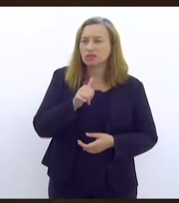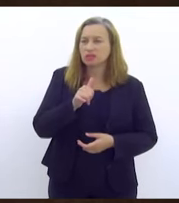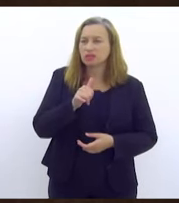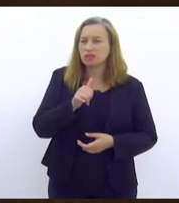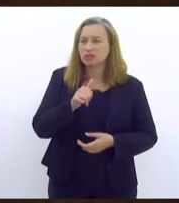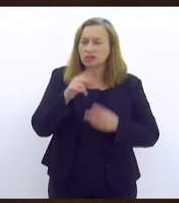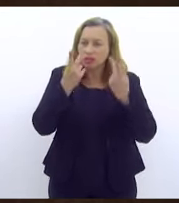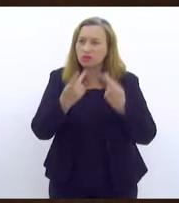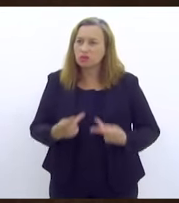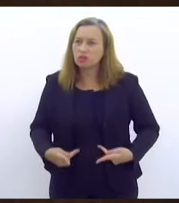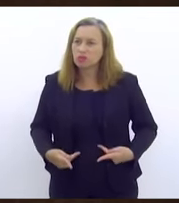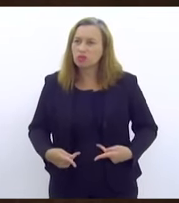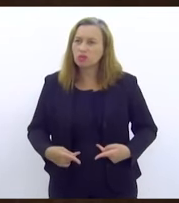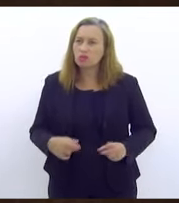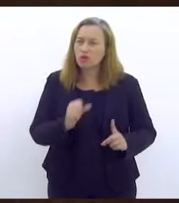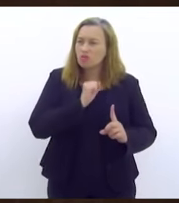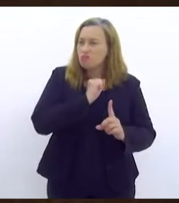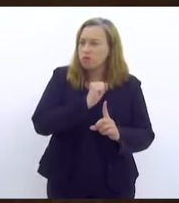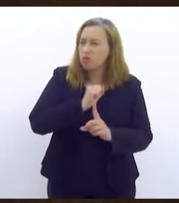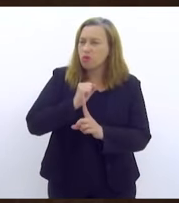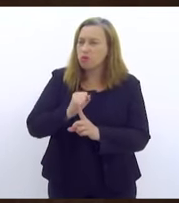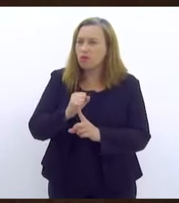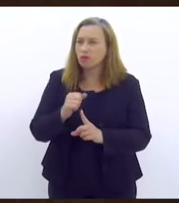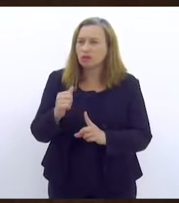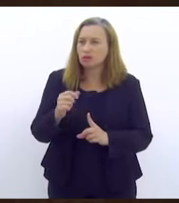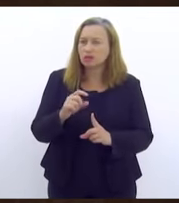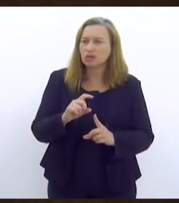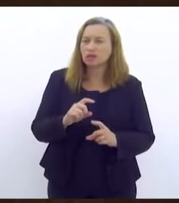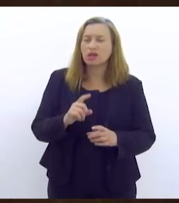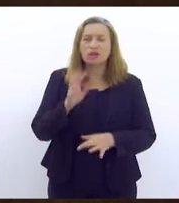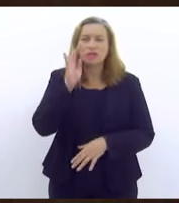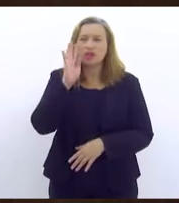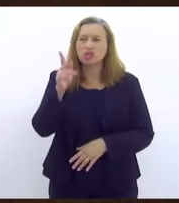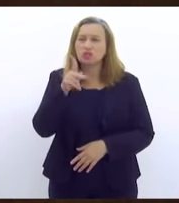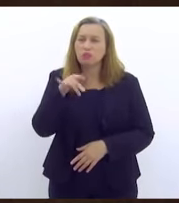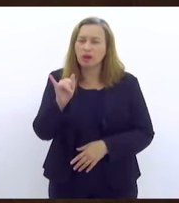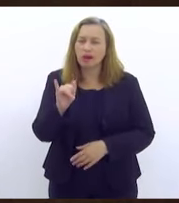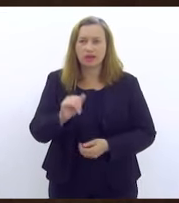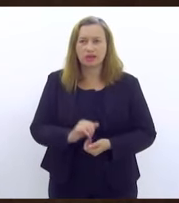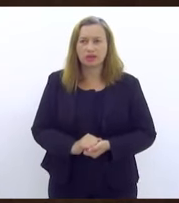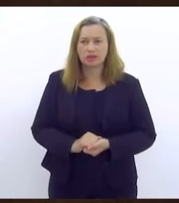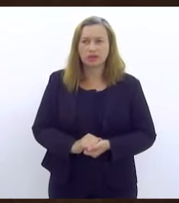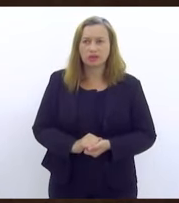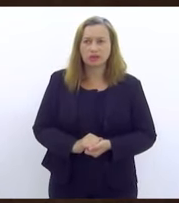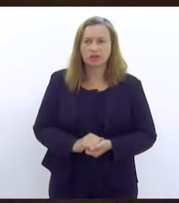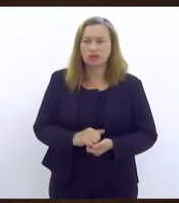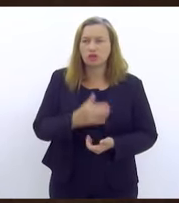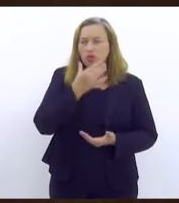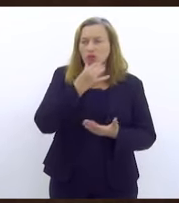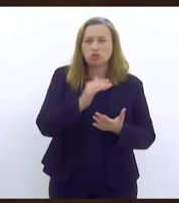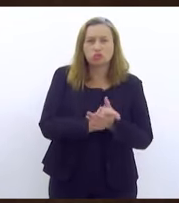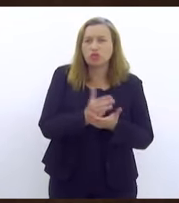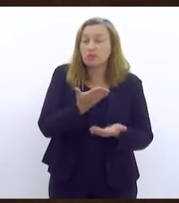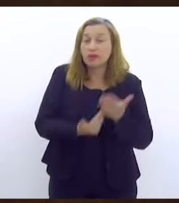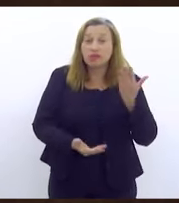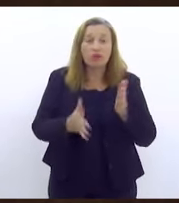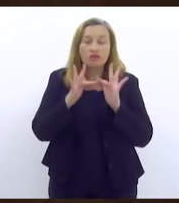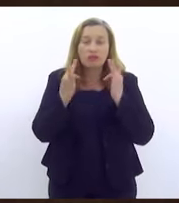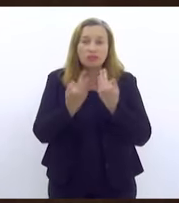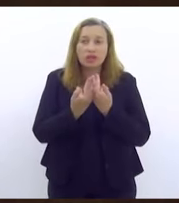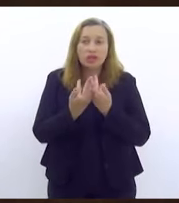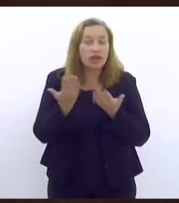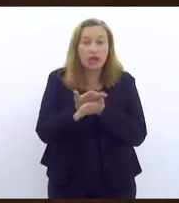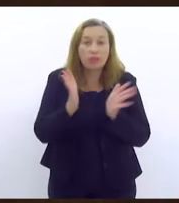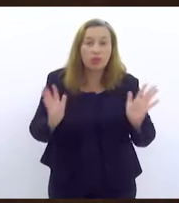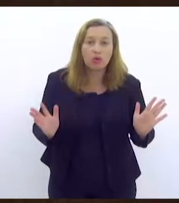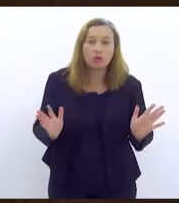humanos que tiveram sua vida dilacerada. Agora, você imagina o pai dessas crianças, o marido dessa senhora, que perdeu sua família. Perdeu, acabou para